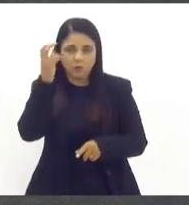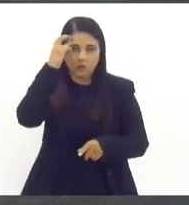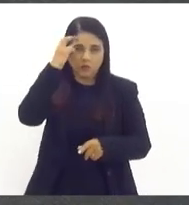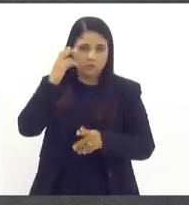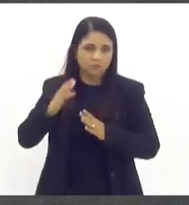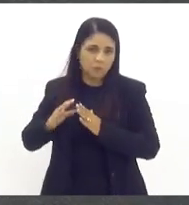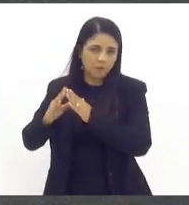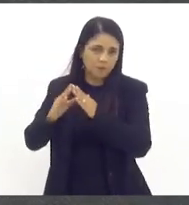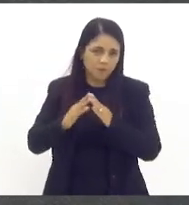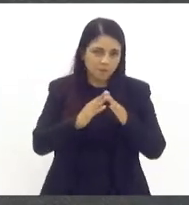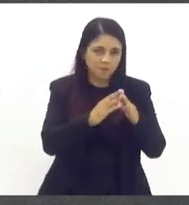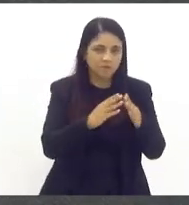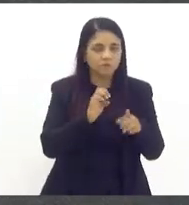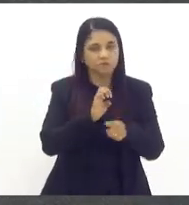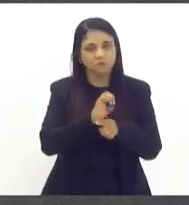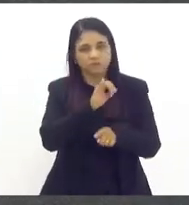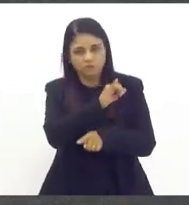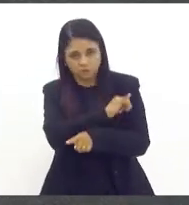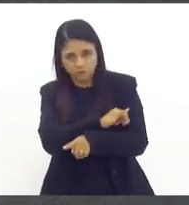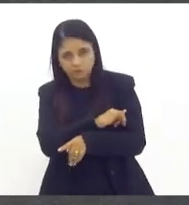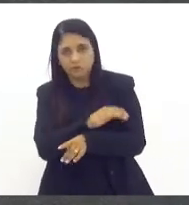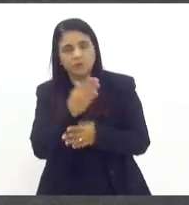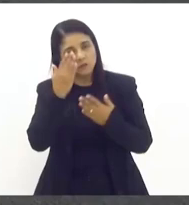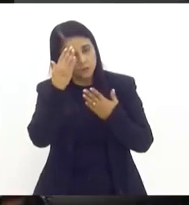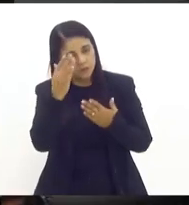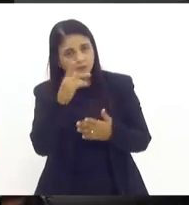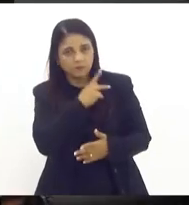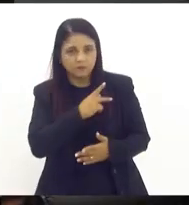periférico do nosso Estado Obrigado presidente